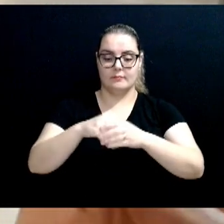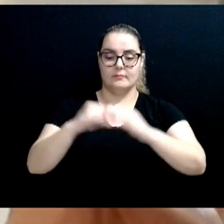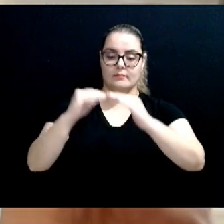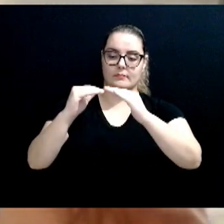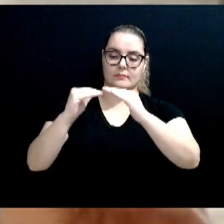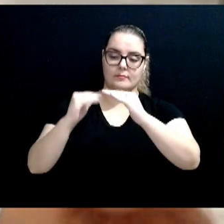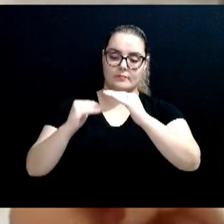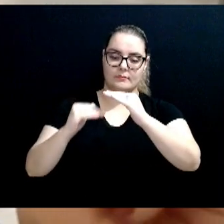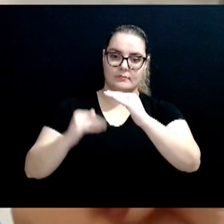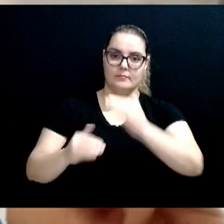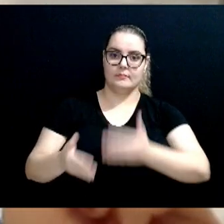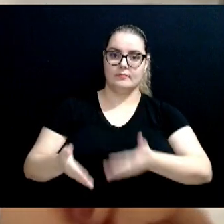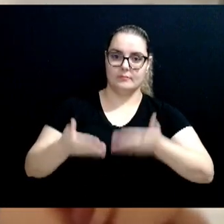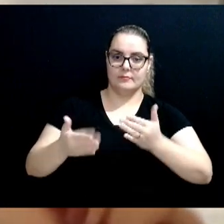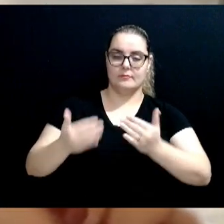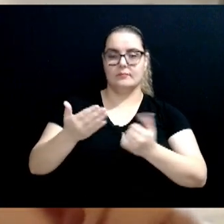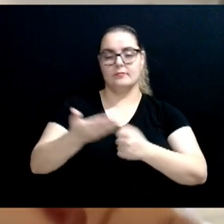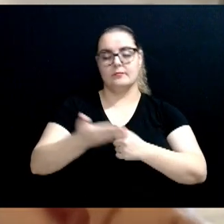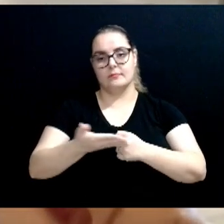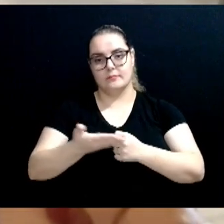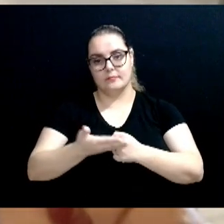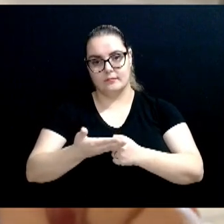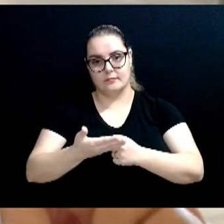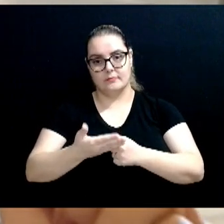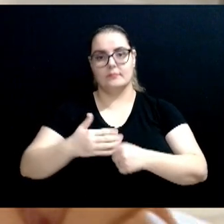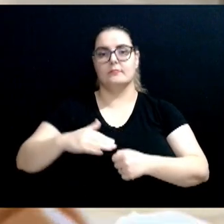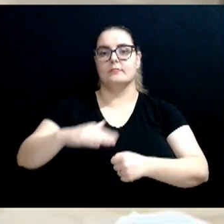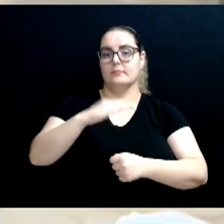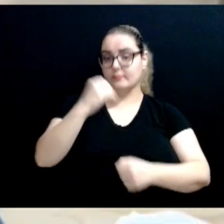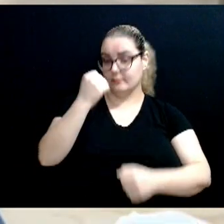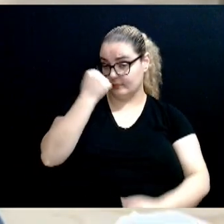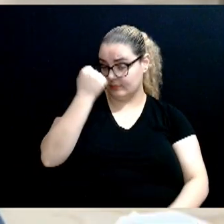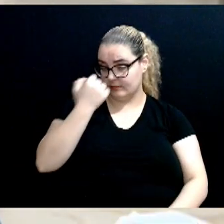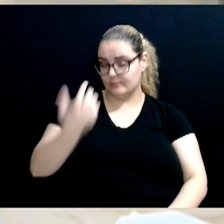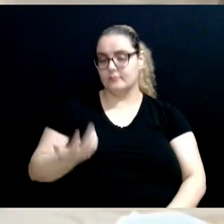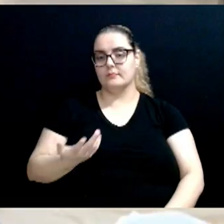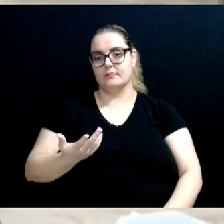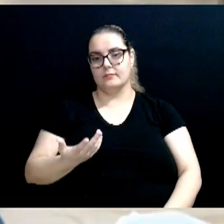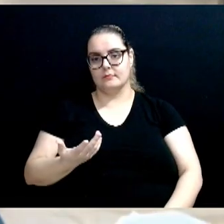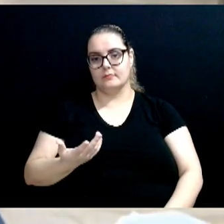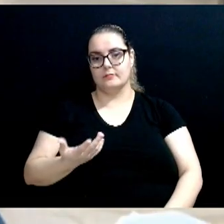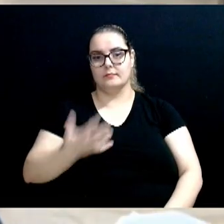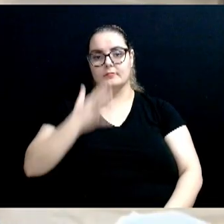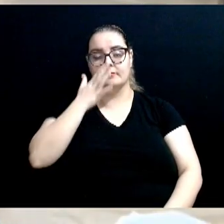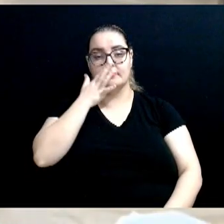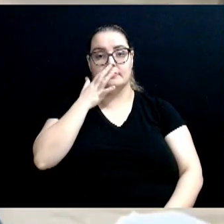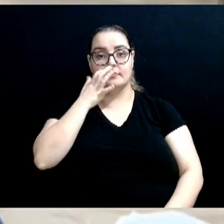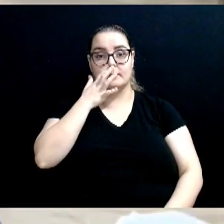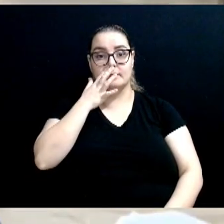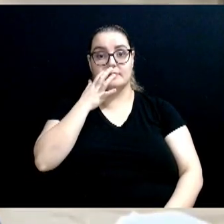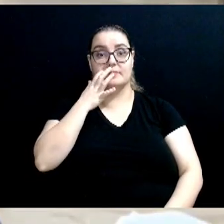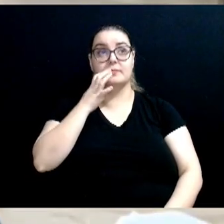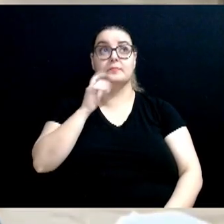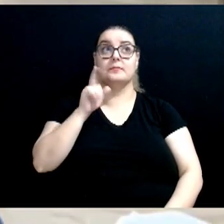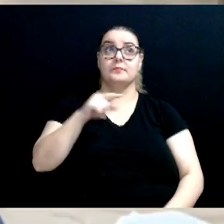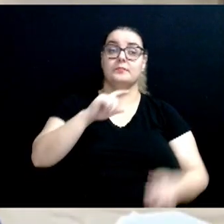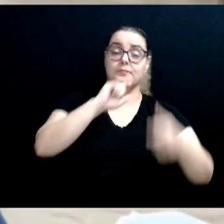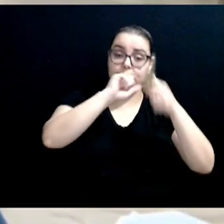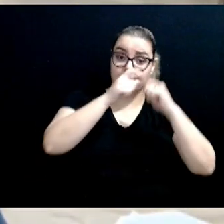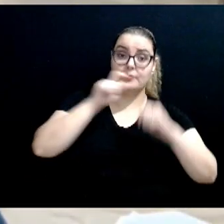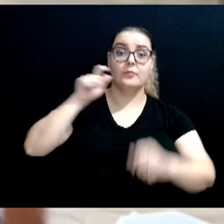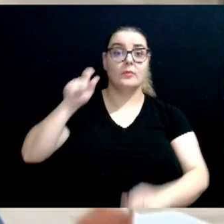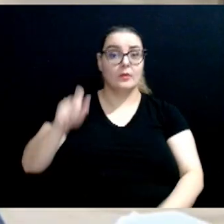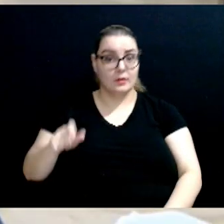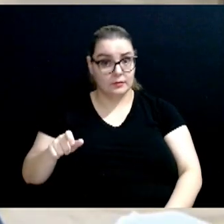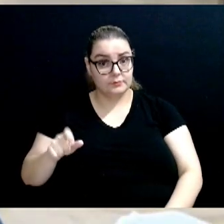leve, moderado a grave, né? Ela é um transtorno em que a pessoa, sim,